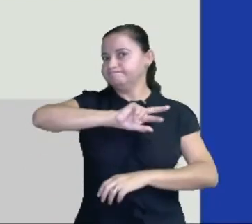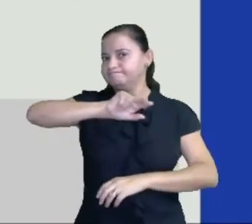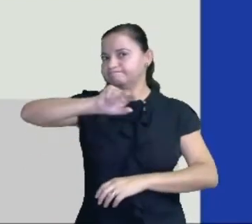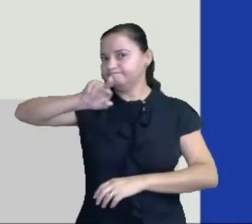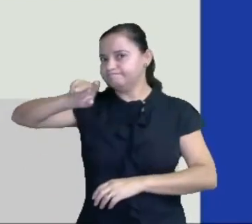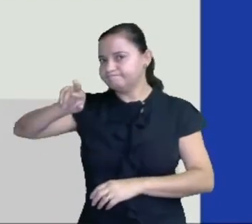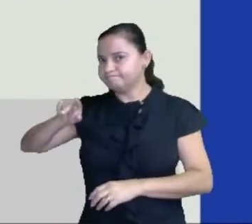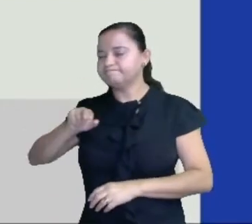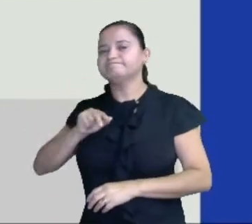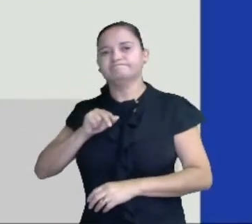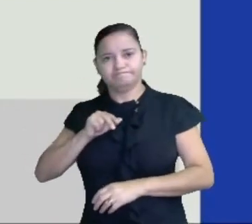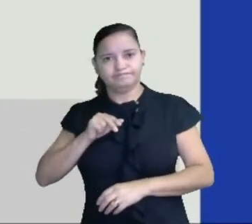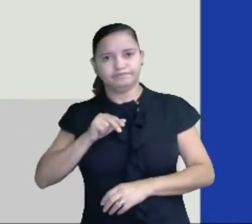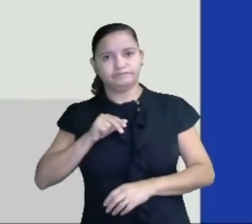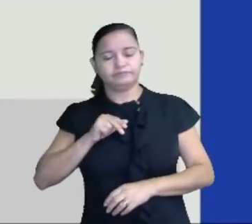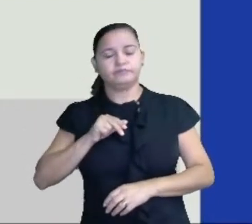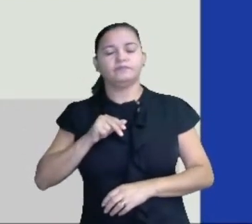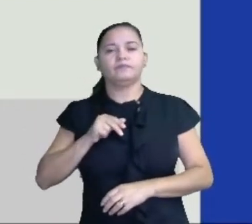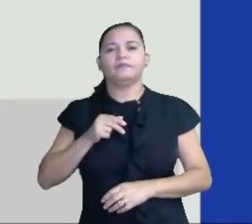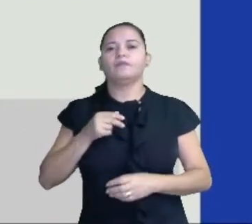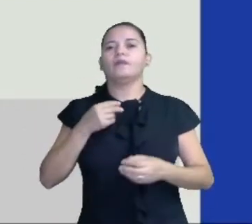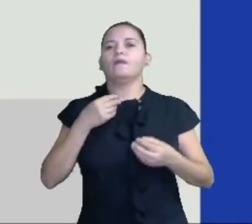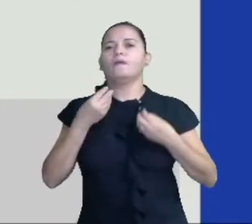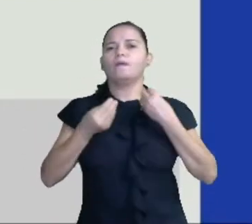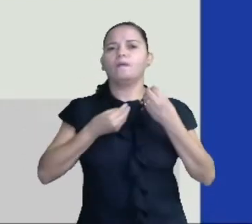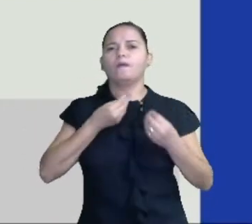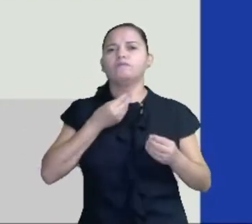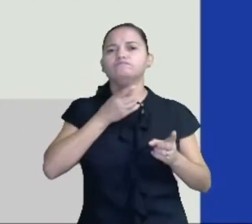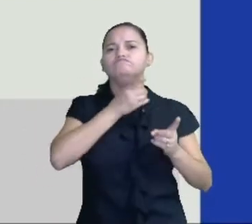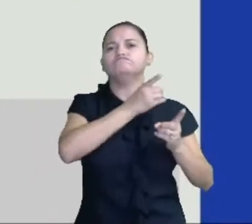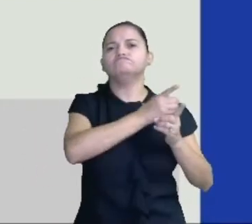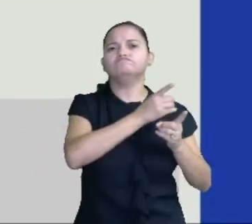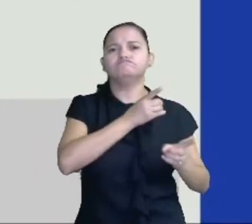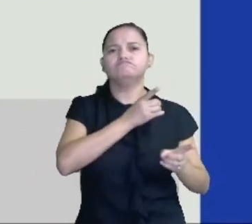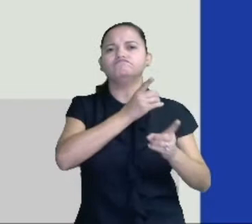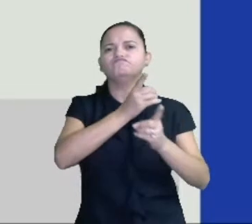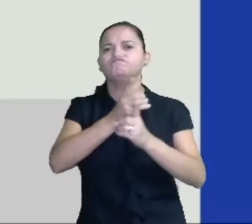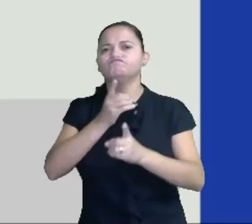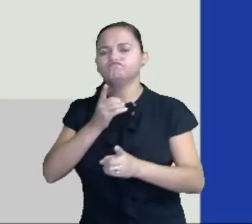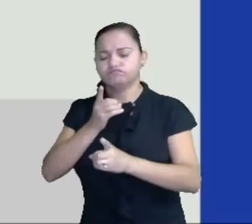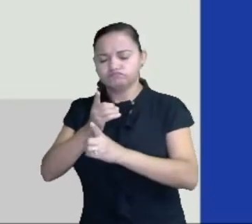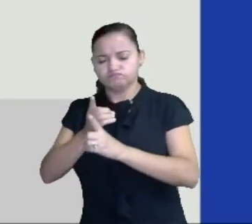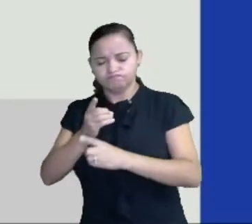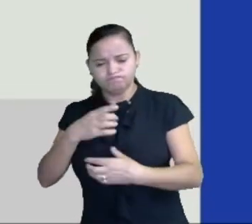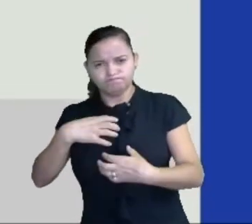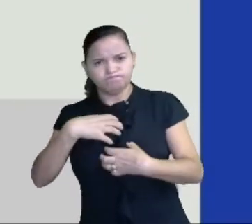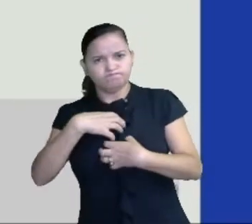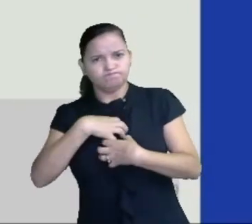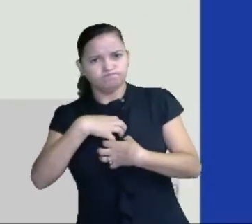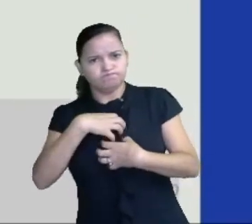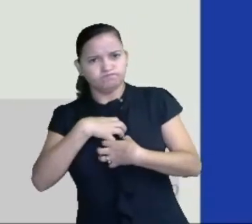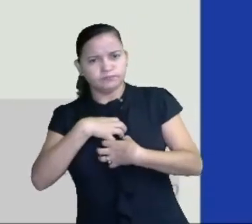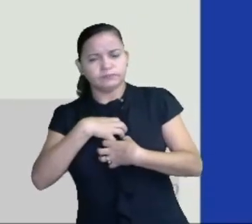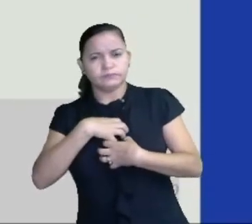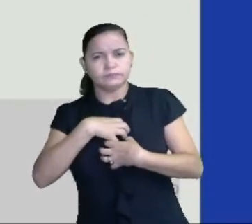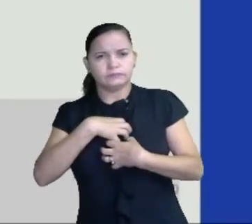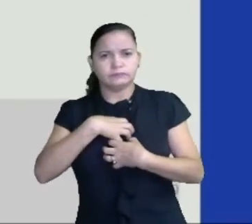inferenciação, ou seja, através da identificação de sentidos possibilitados